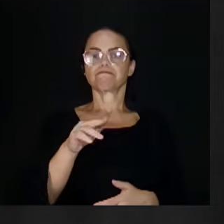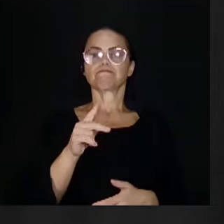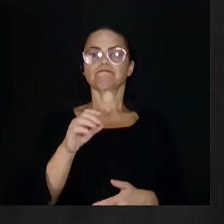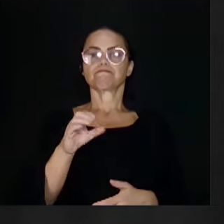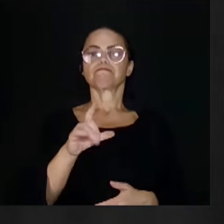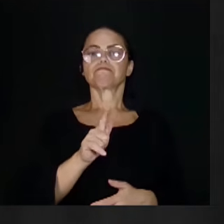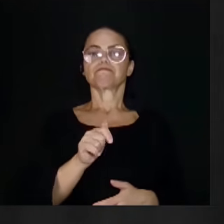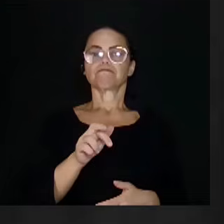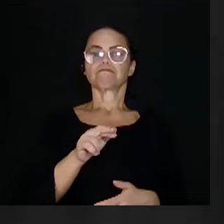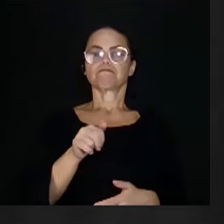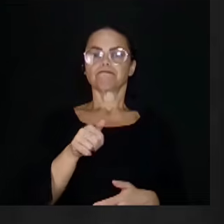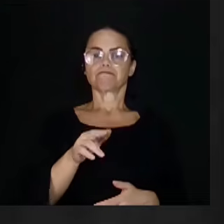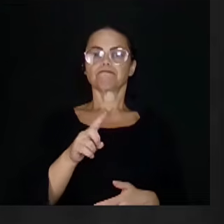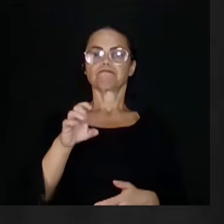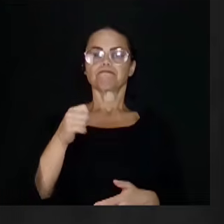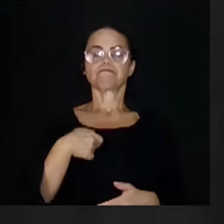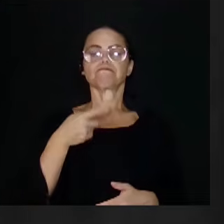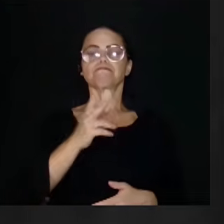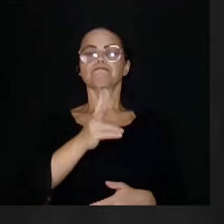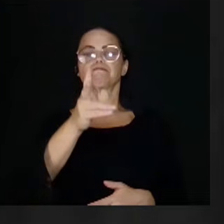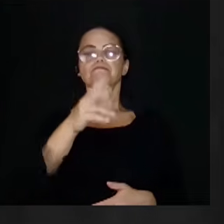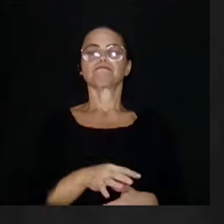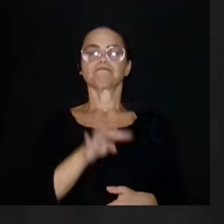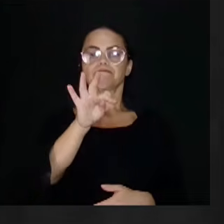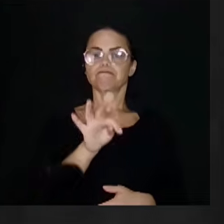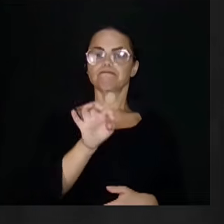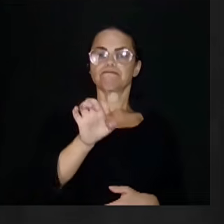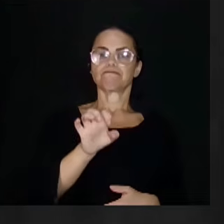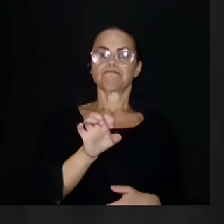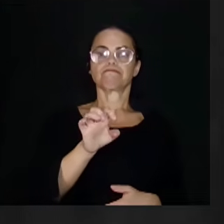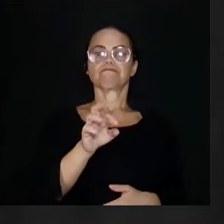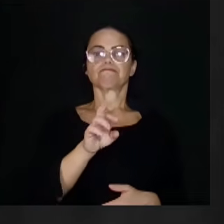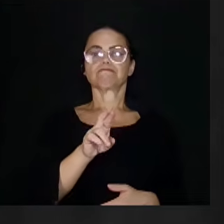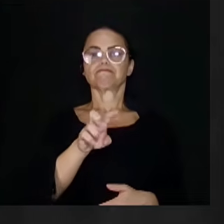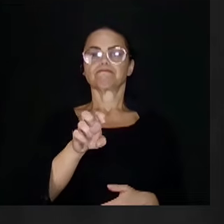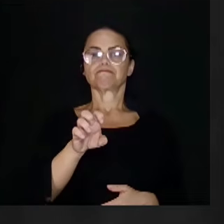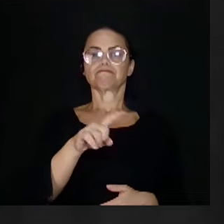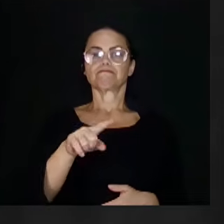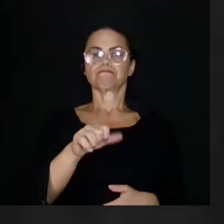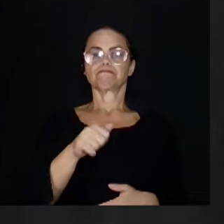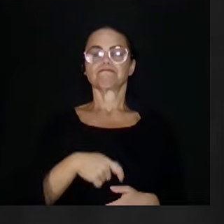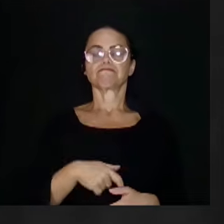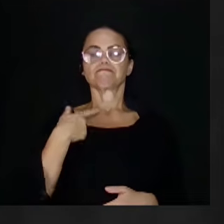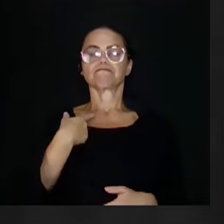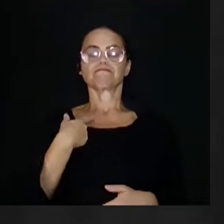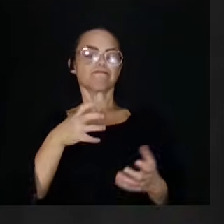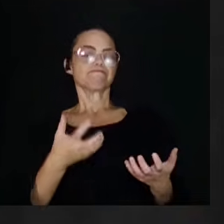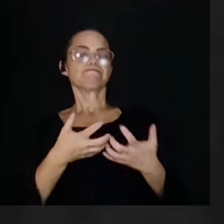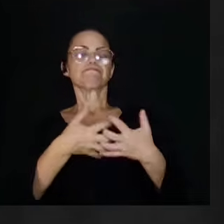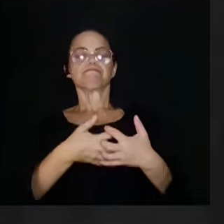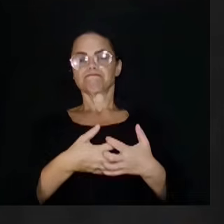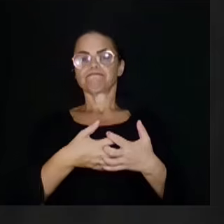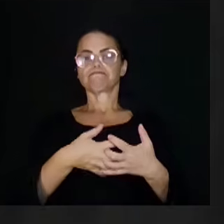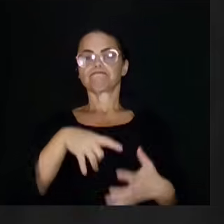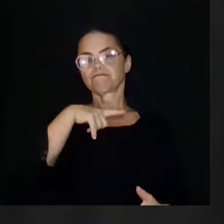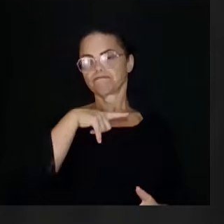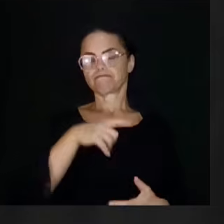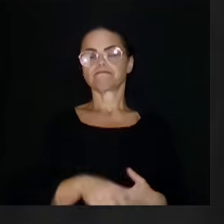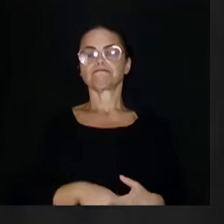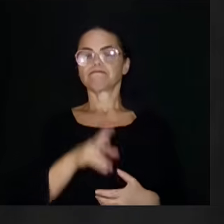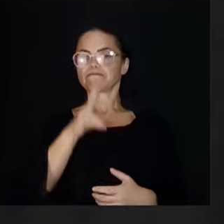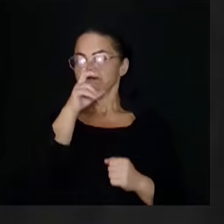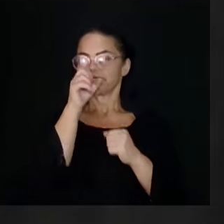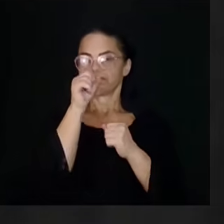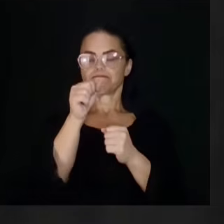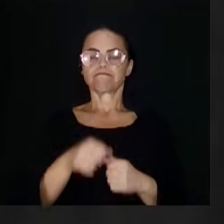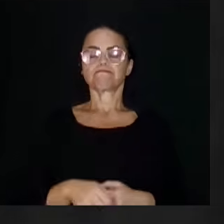mas eu vou ser sempre a Tereza da Vila Teixeira, porque a raiz que a gente tem ali é muito forte. Então, não só eu,